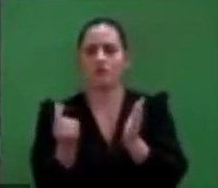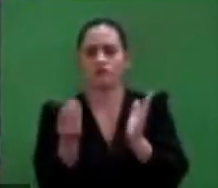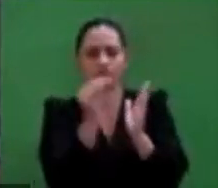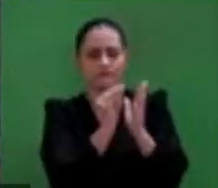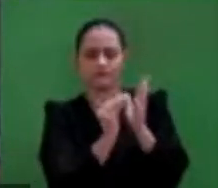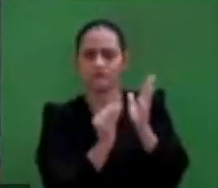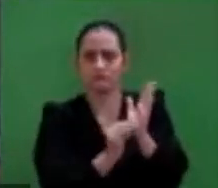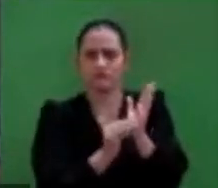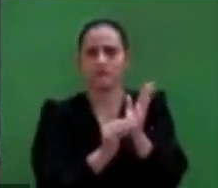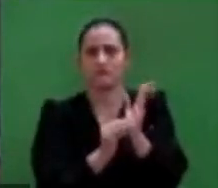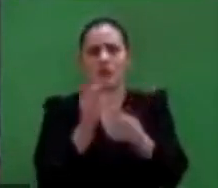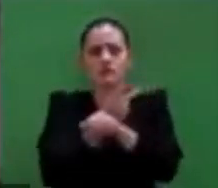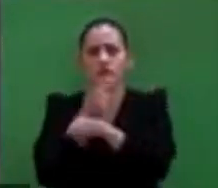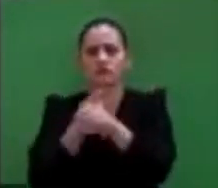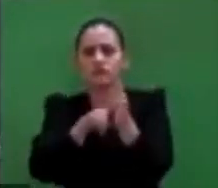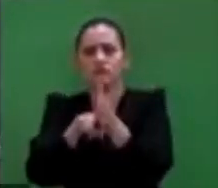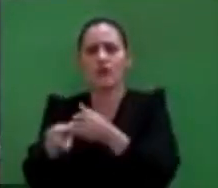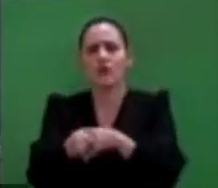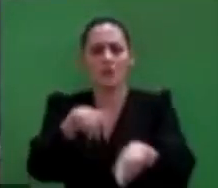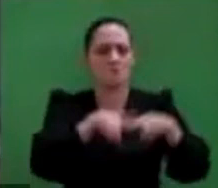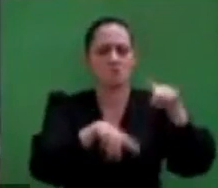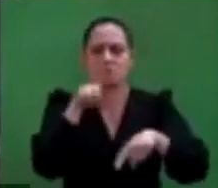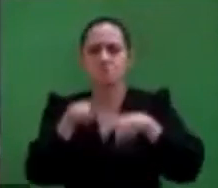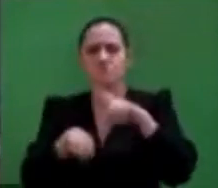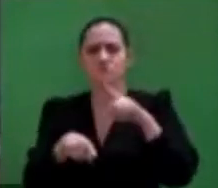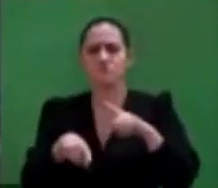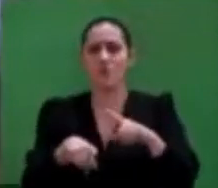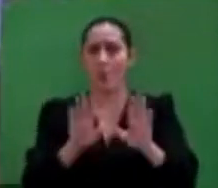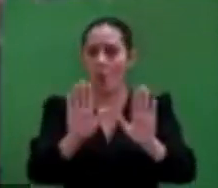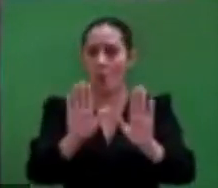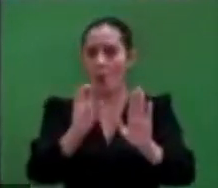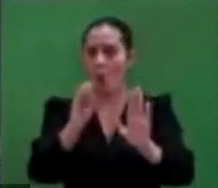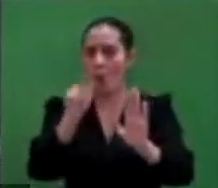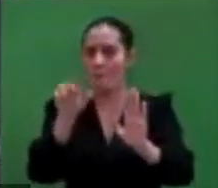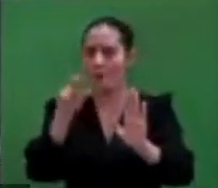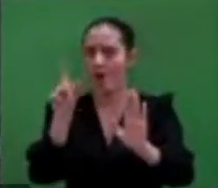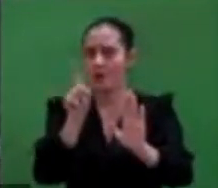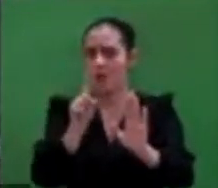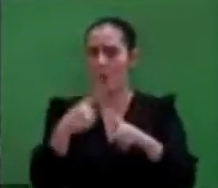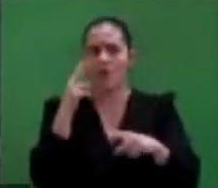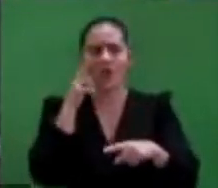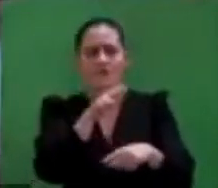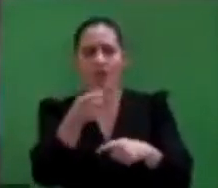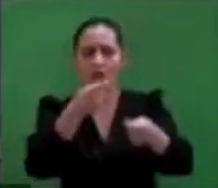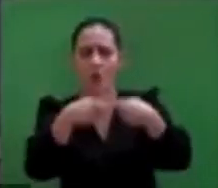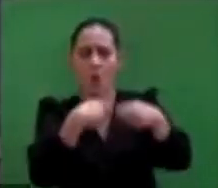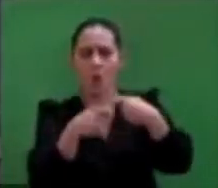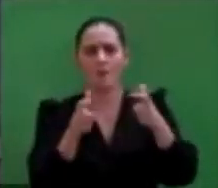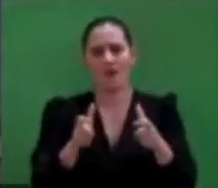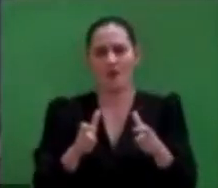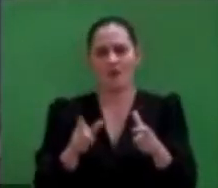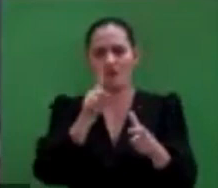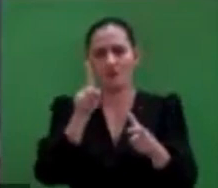adquirir outros utensílios, objetos. Obra não. Para quem olha para a economia local, não